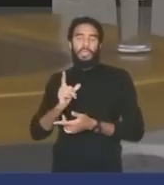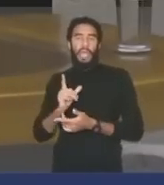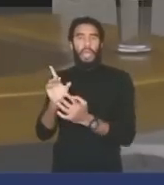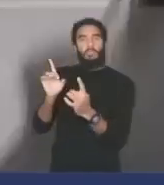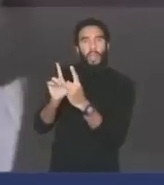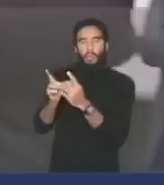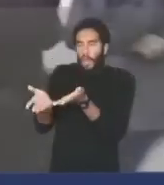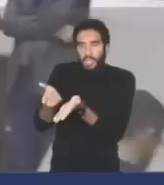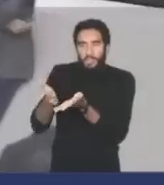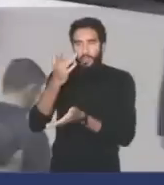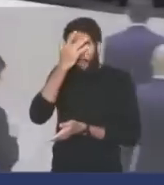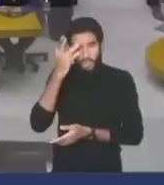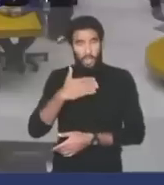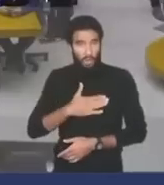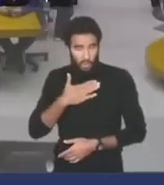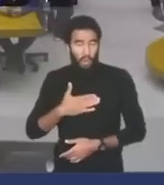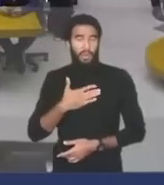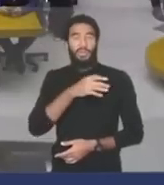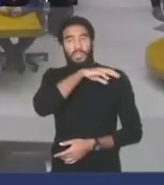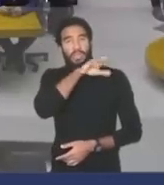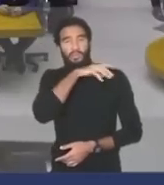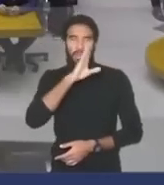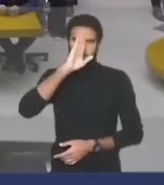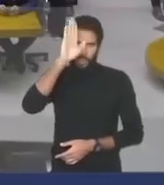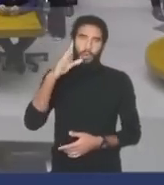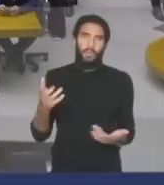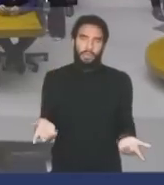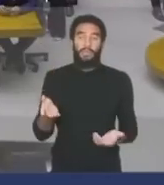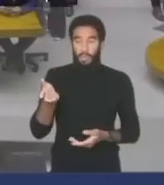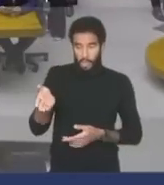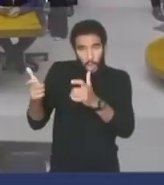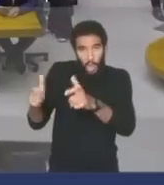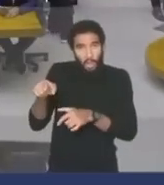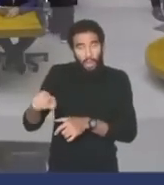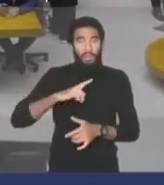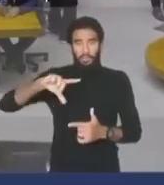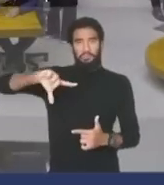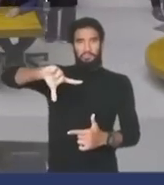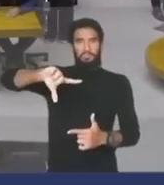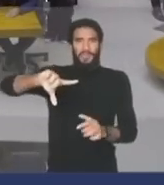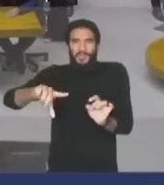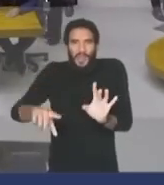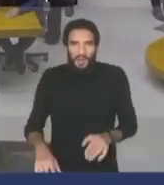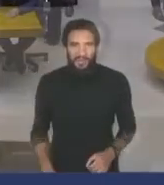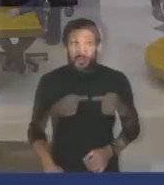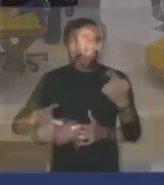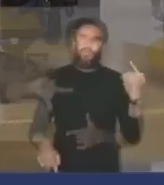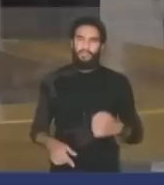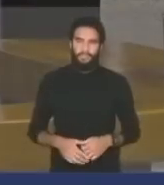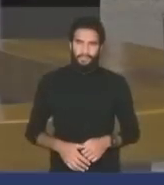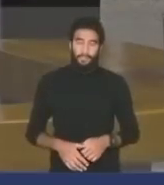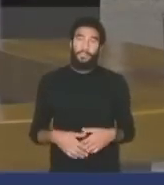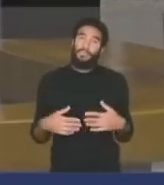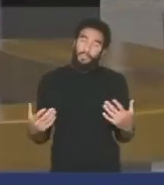apreço pelos animais domésticos, que ali naquele estabelecimento se fixe um cartaz. O cartaz pode ser escrito à mão. Eu